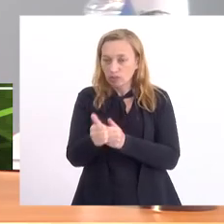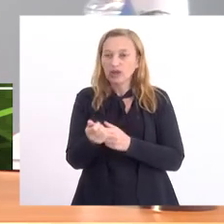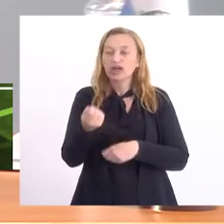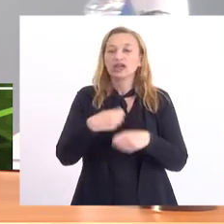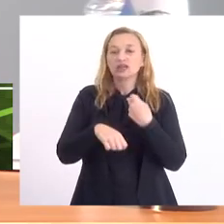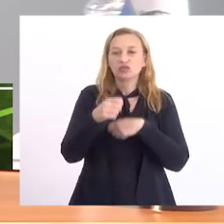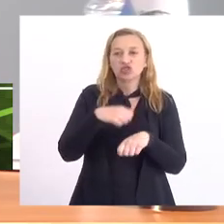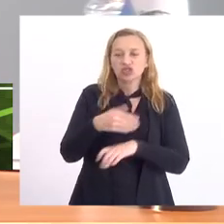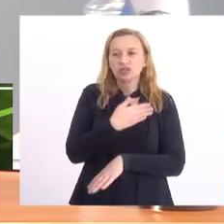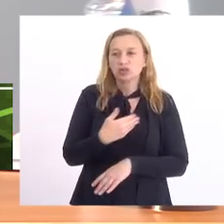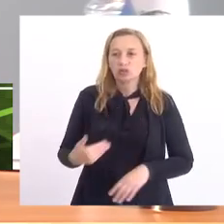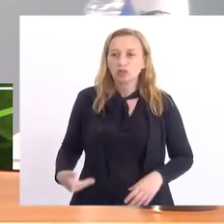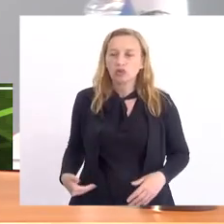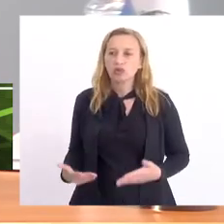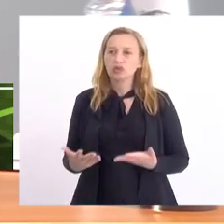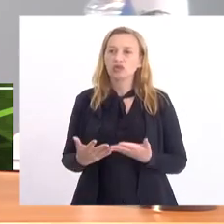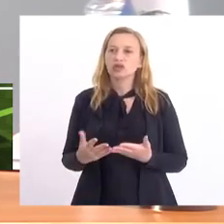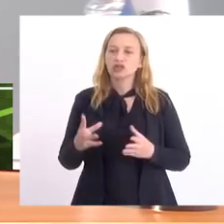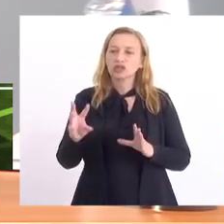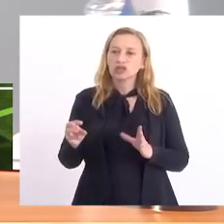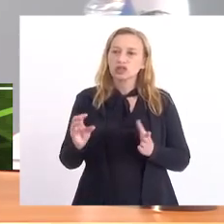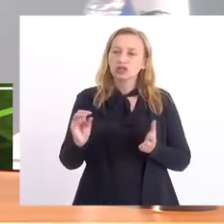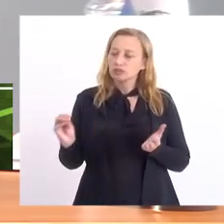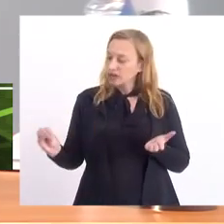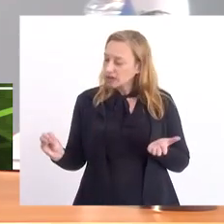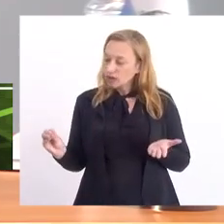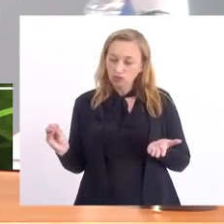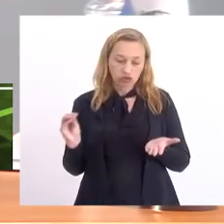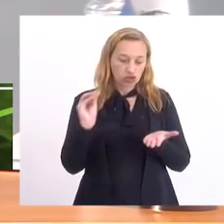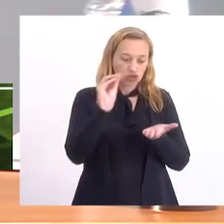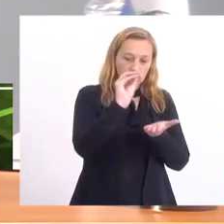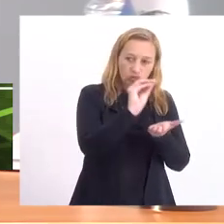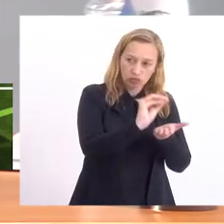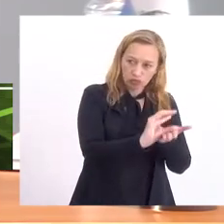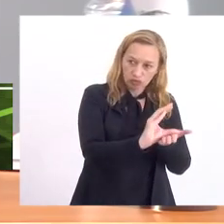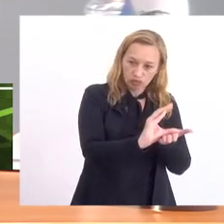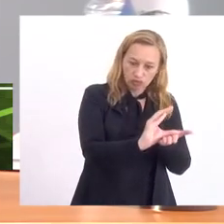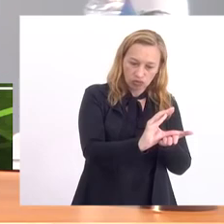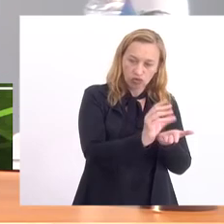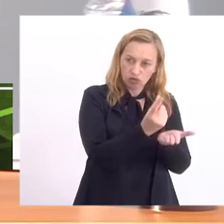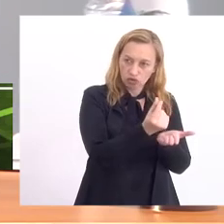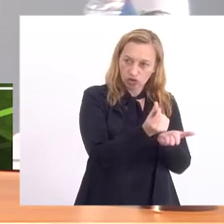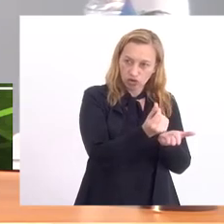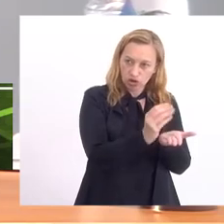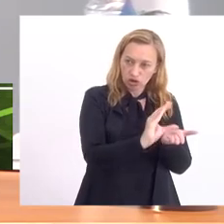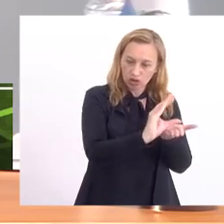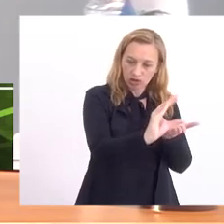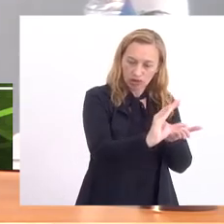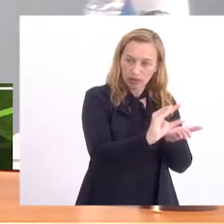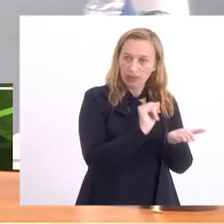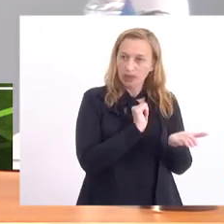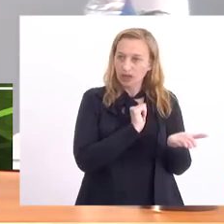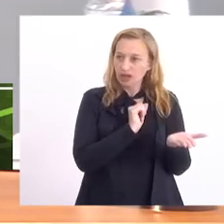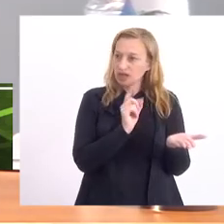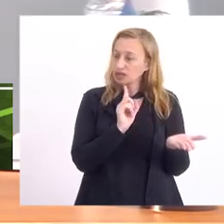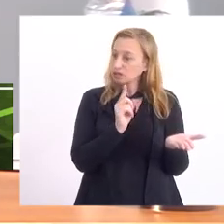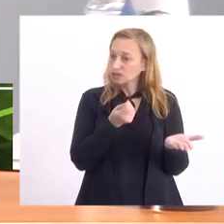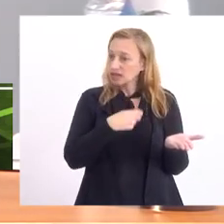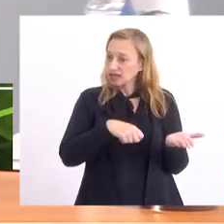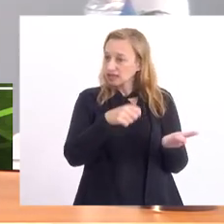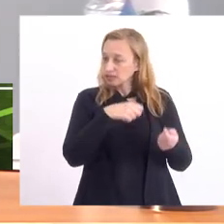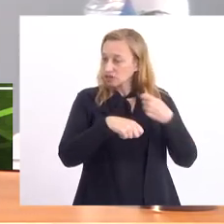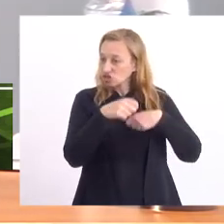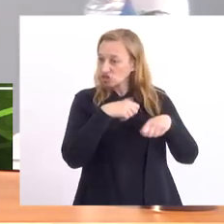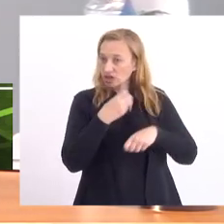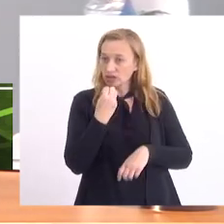administração pública, depositar o dinheiro público e o dinheiro público não ser bem gerido e